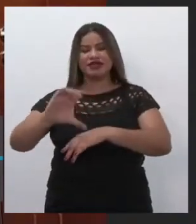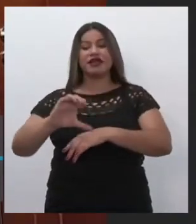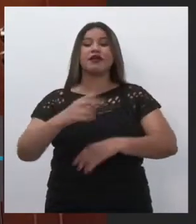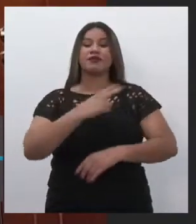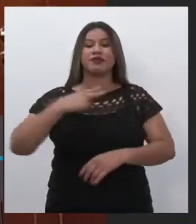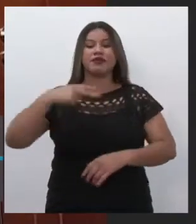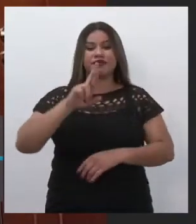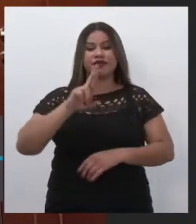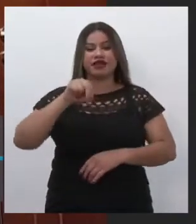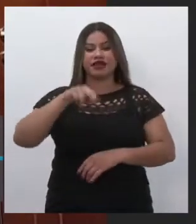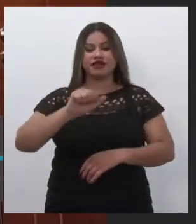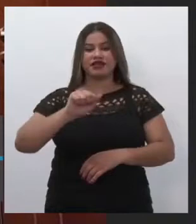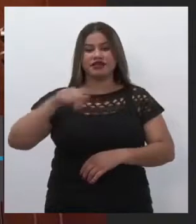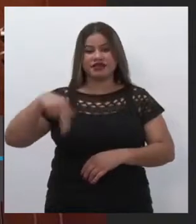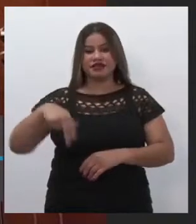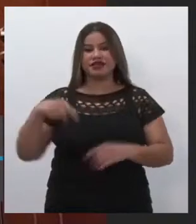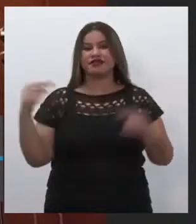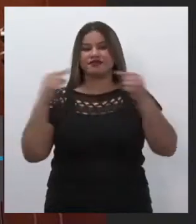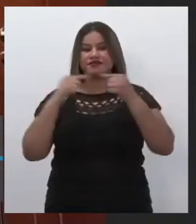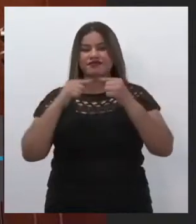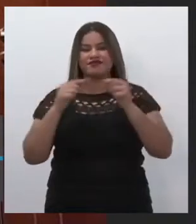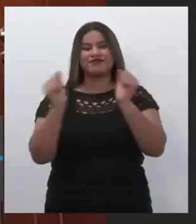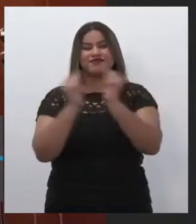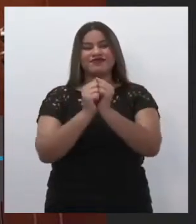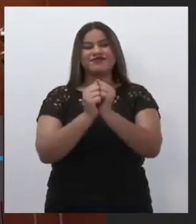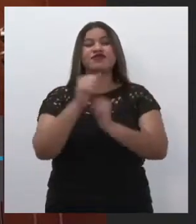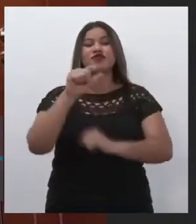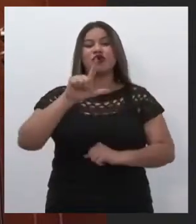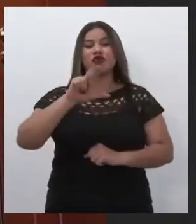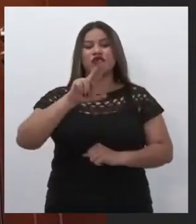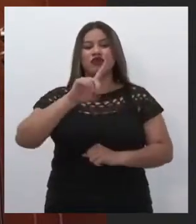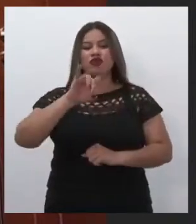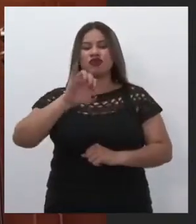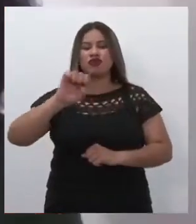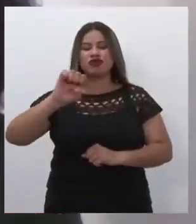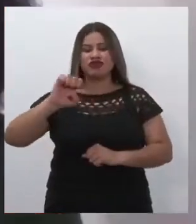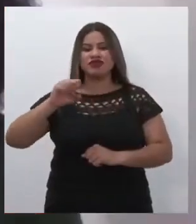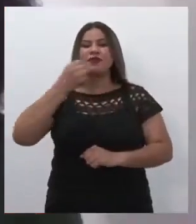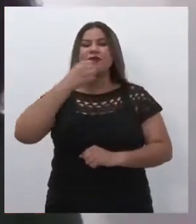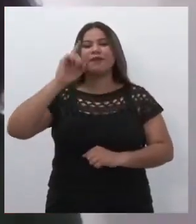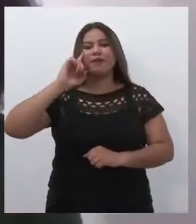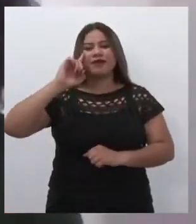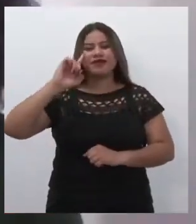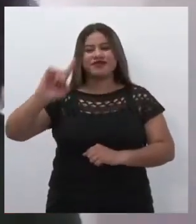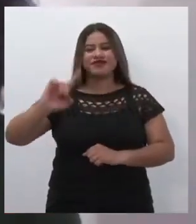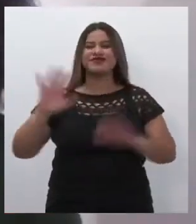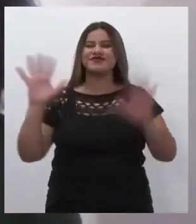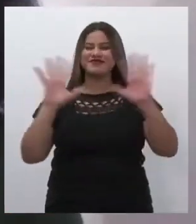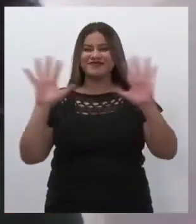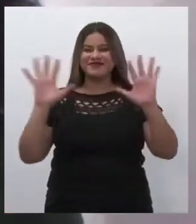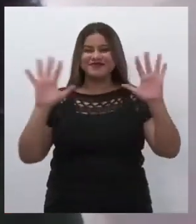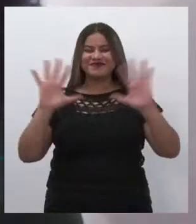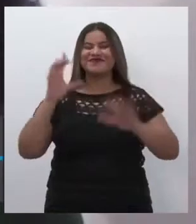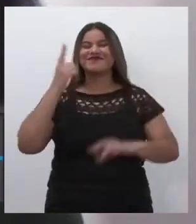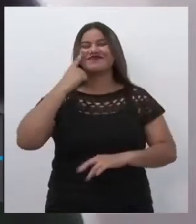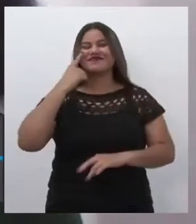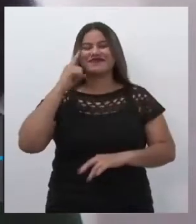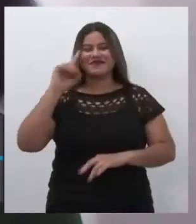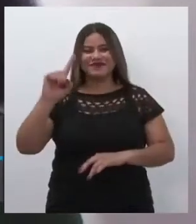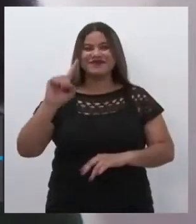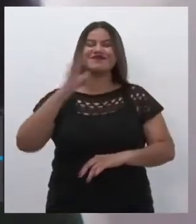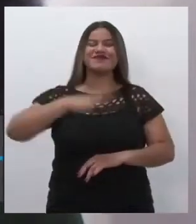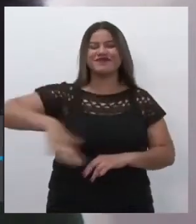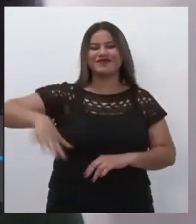da EFAP e estou aqui hoje com a Lourdes. Bom dia, Lourdes. Bom dia, Renan. Bom dia a todos e todas.